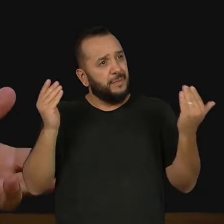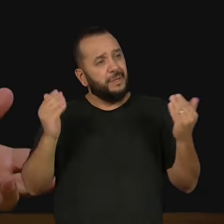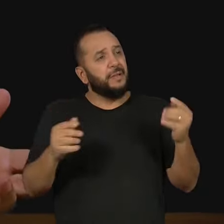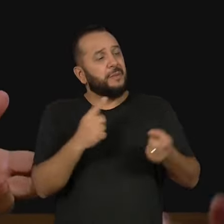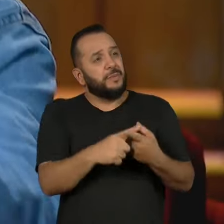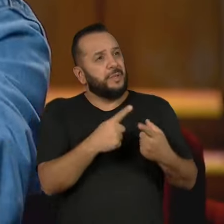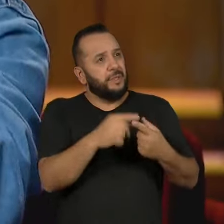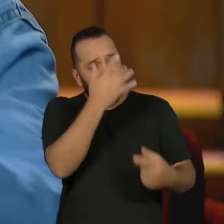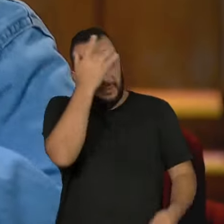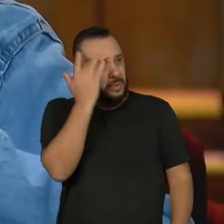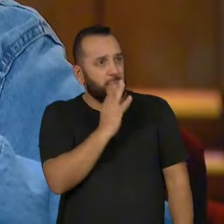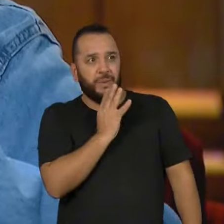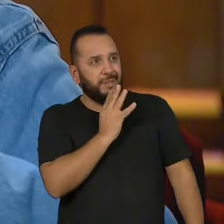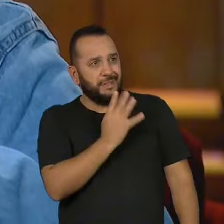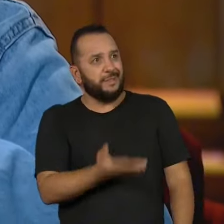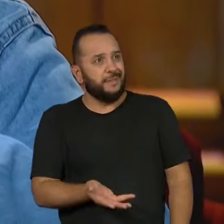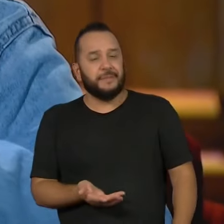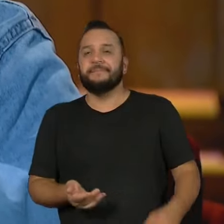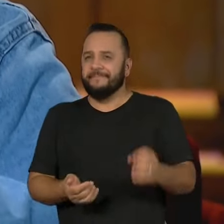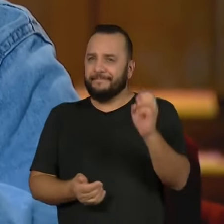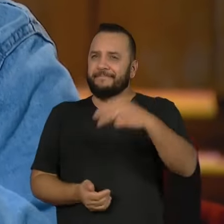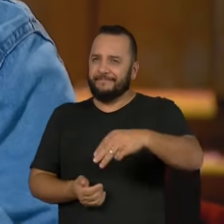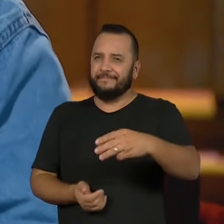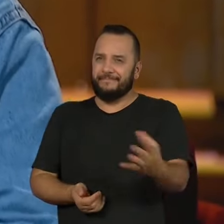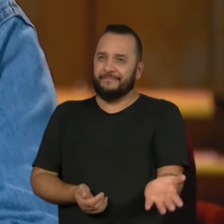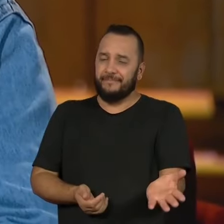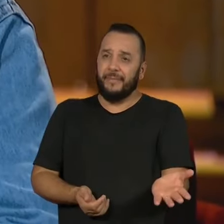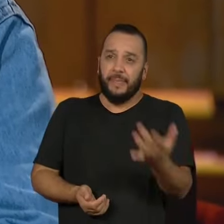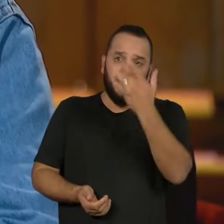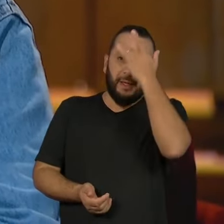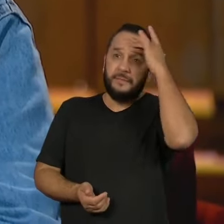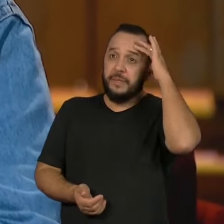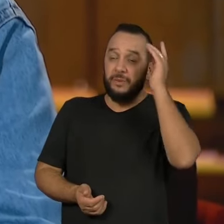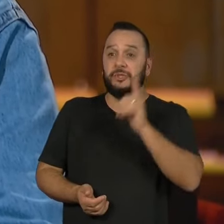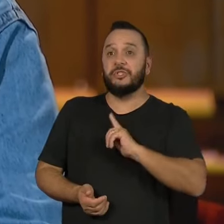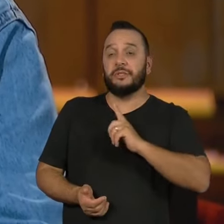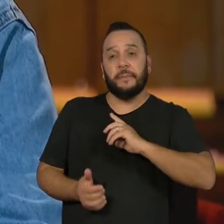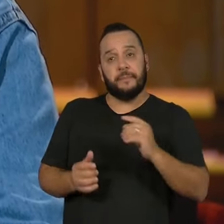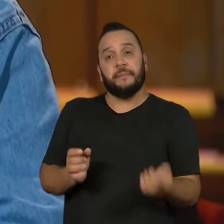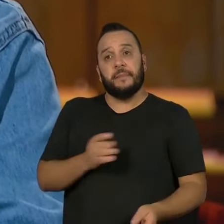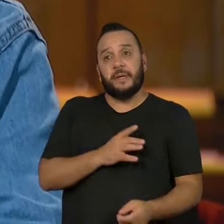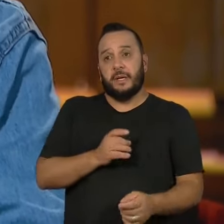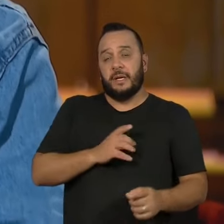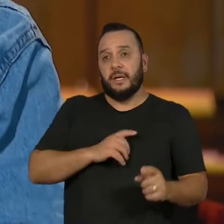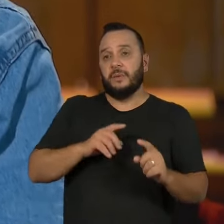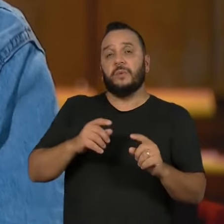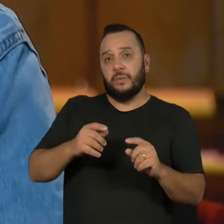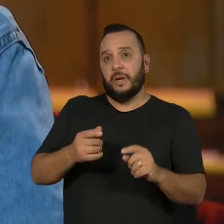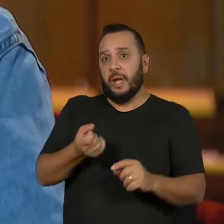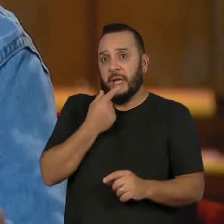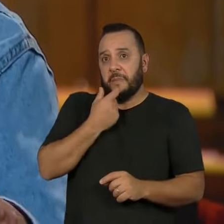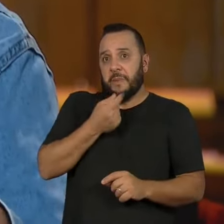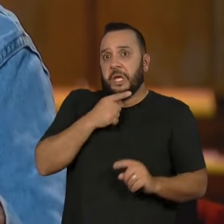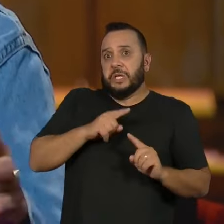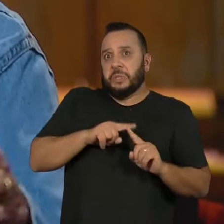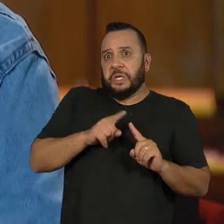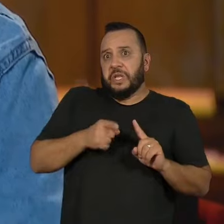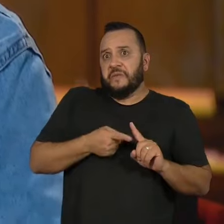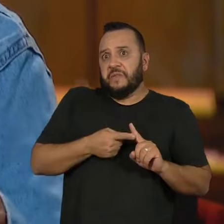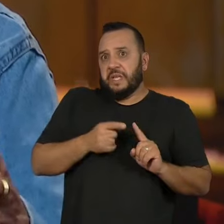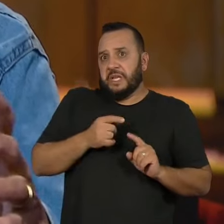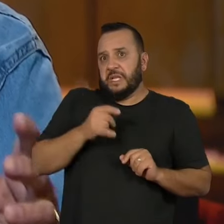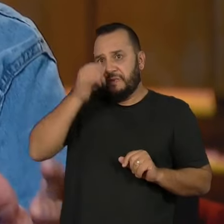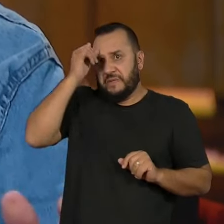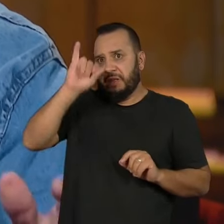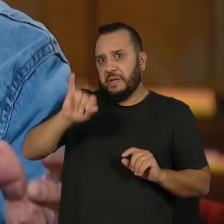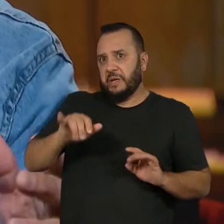desconhecida S sim aí o que acontece você que acontece as pessoas tinha um um medo daquilo ou medo não isso aí ignora